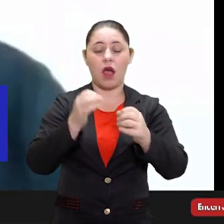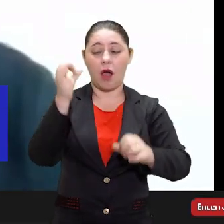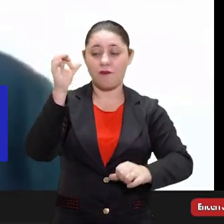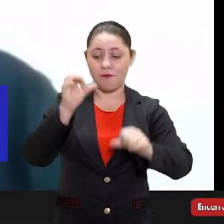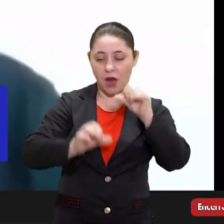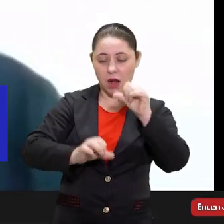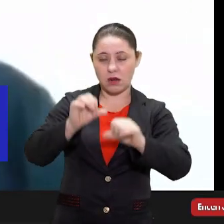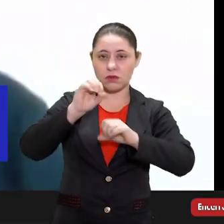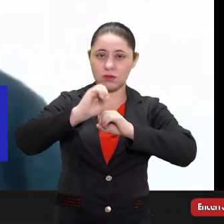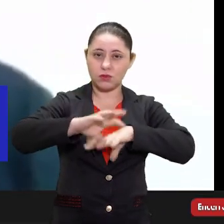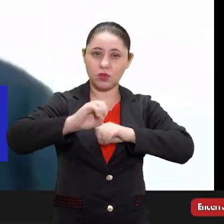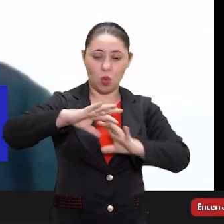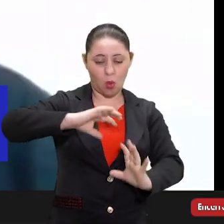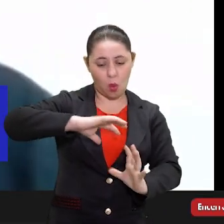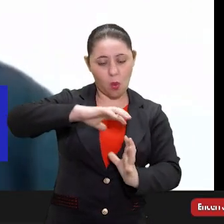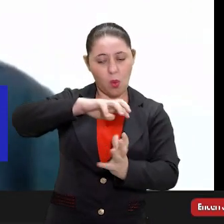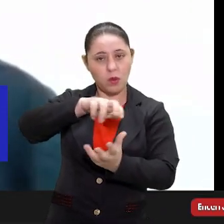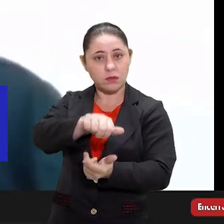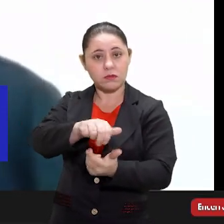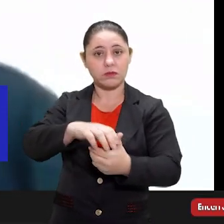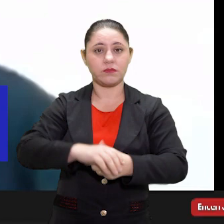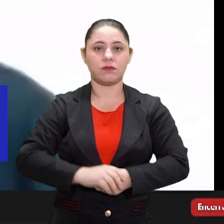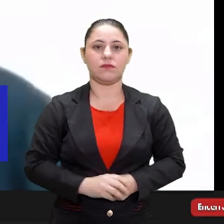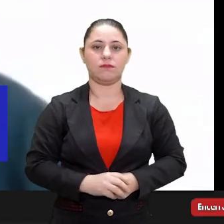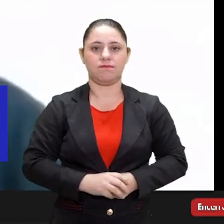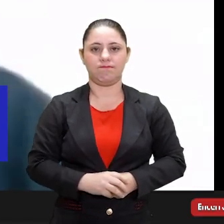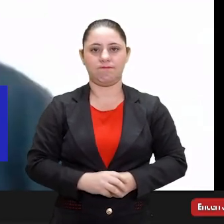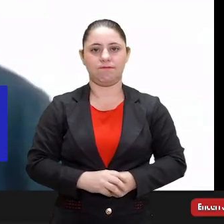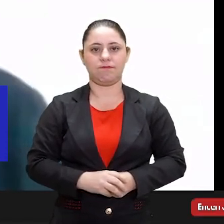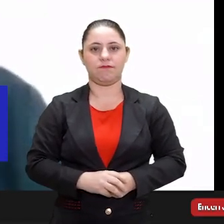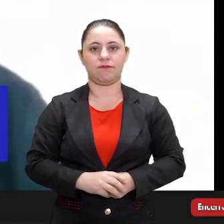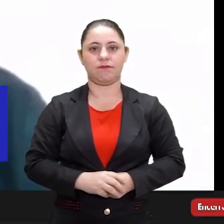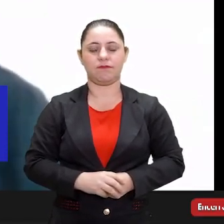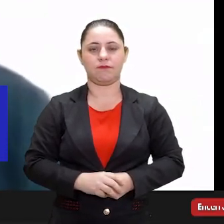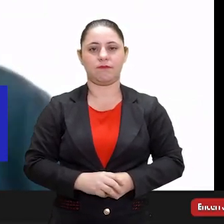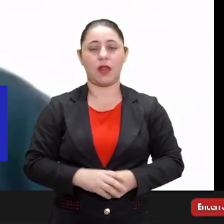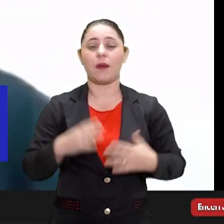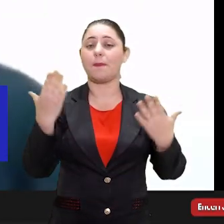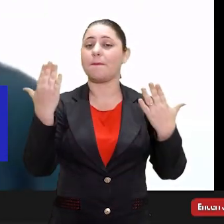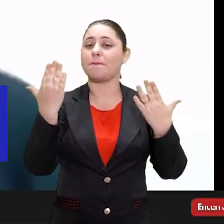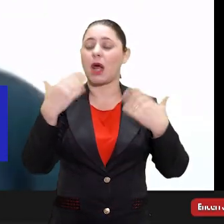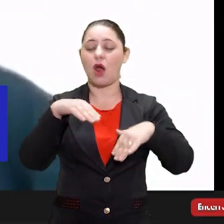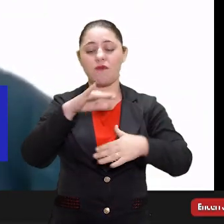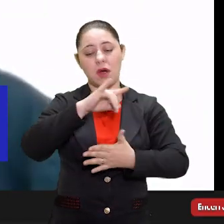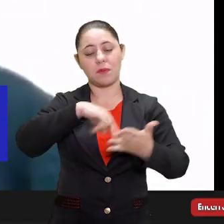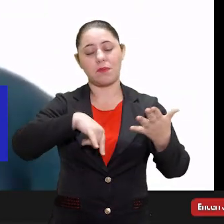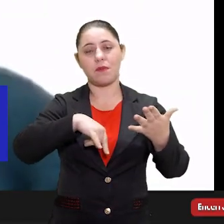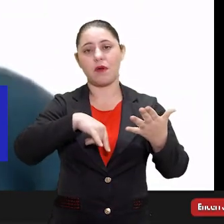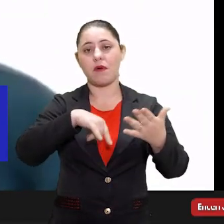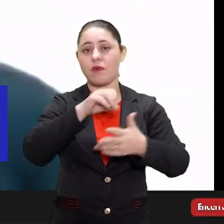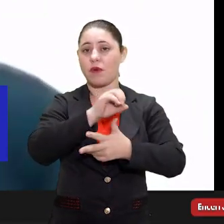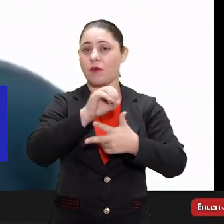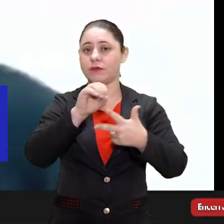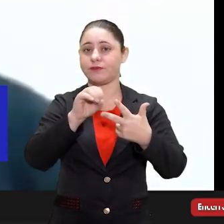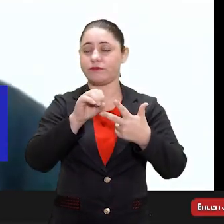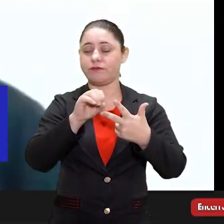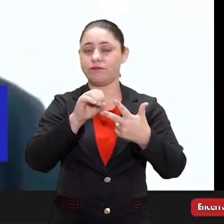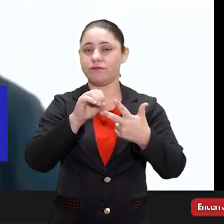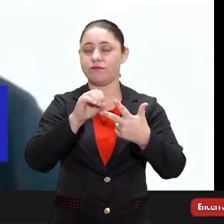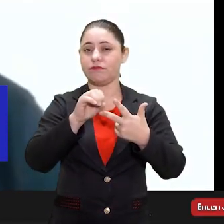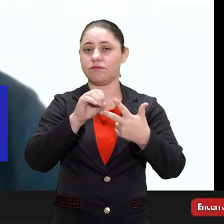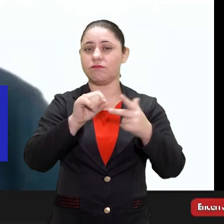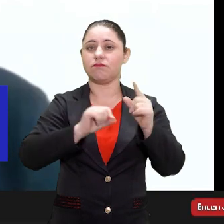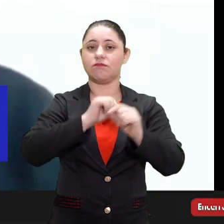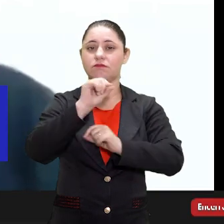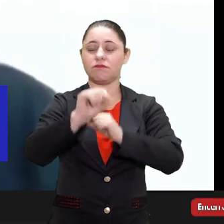das maiores e mais especializadas instituições de avaliação educacional do mundo.